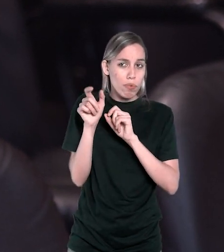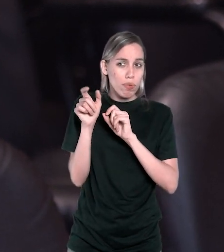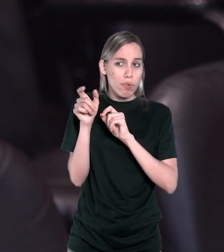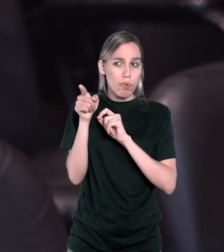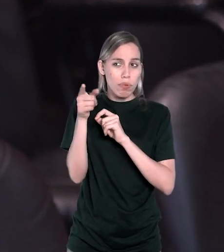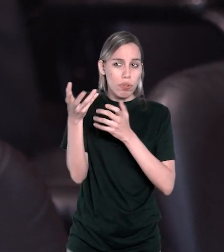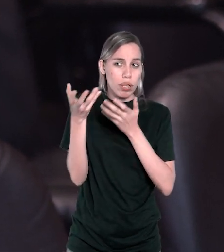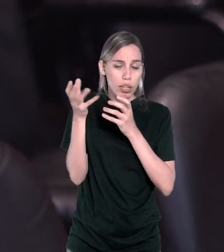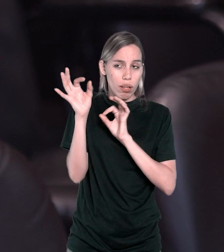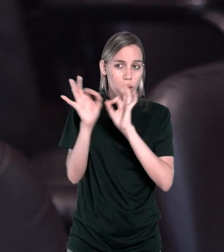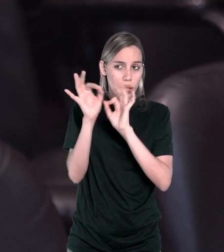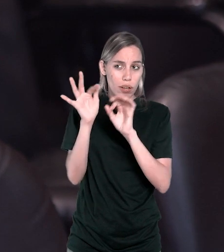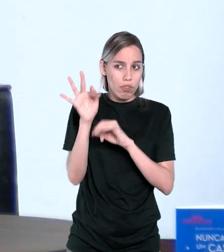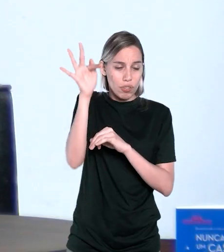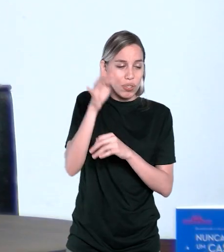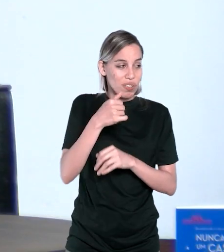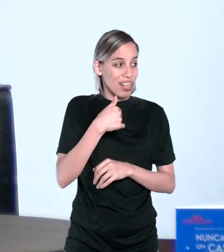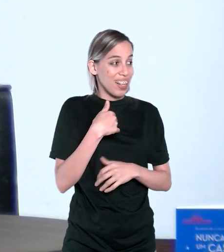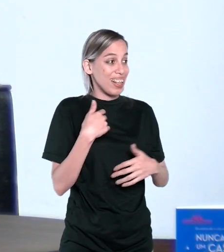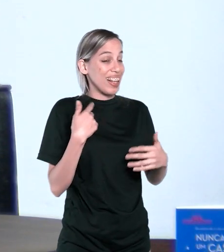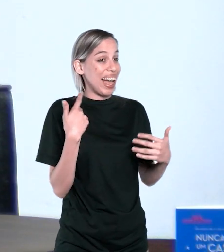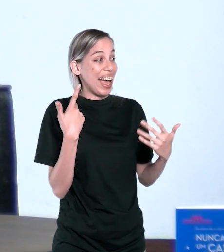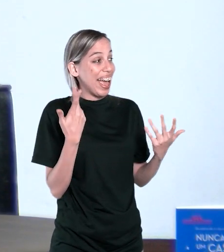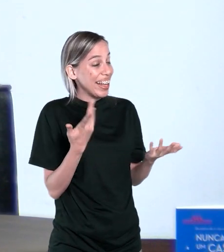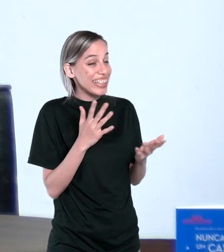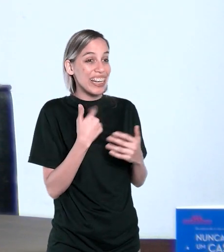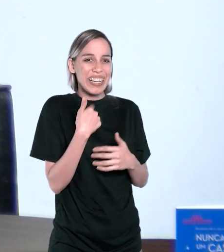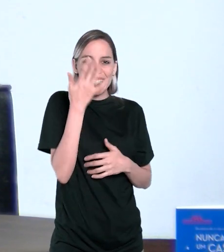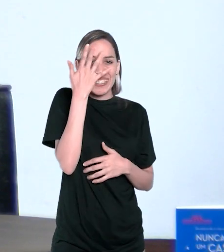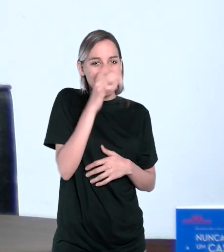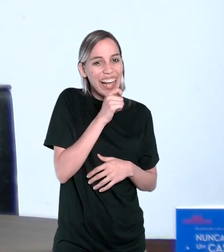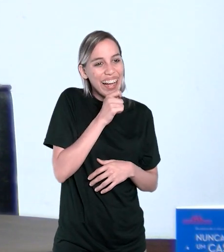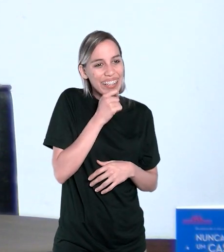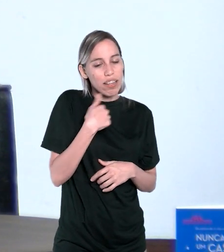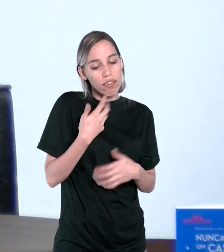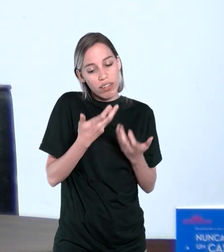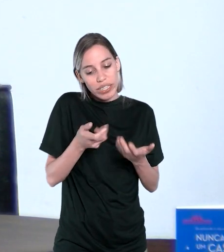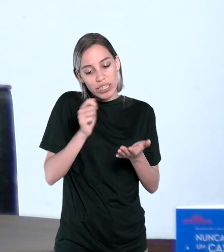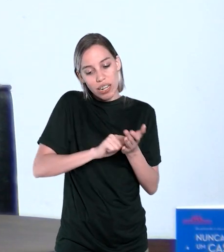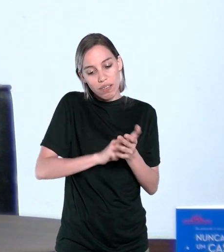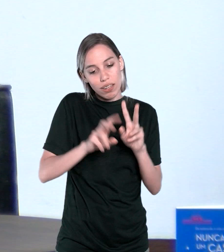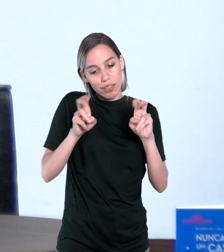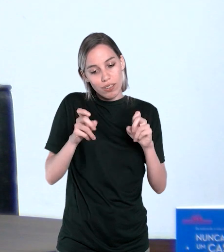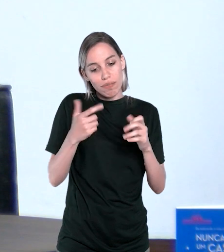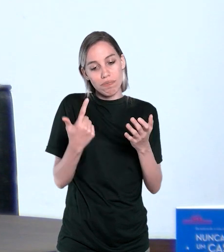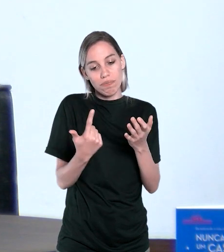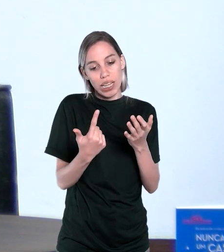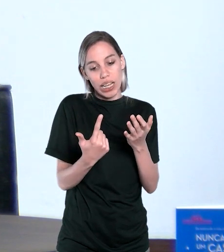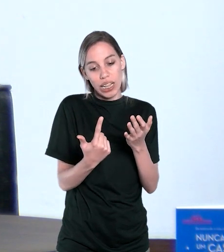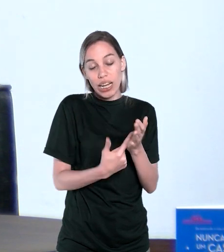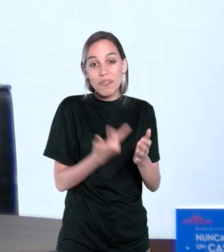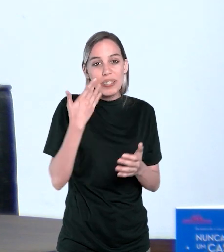frente? Ai, não sei ainda. Queria fazer uma história infantil porque eu queria aproveitar, né? A gente lida,